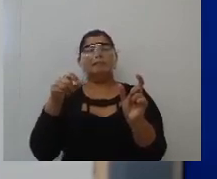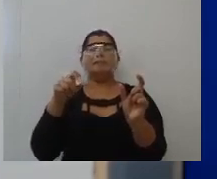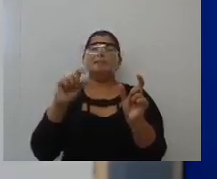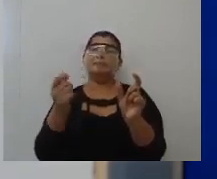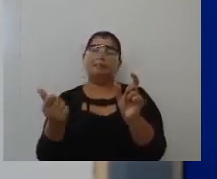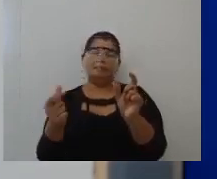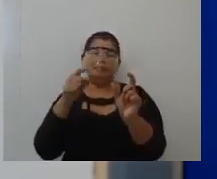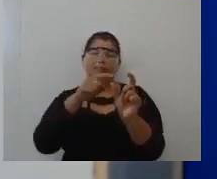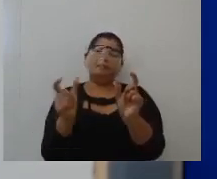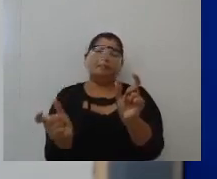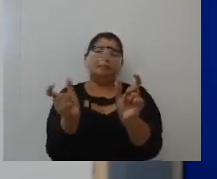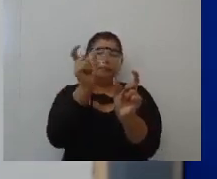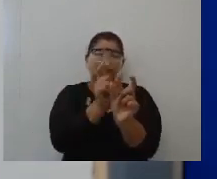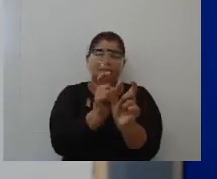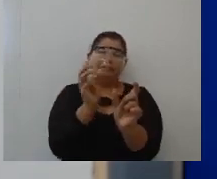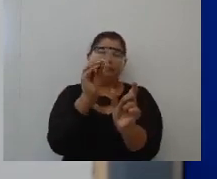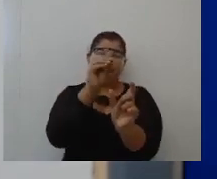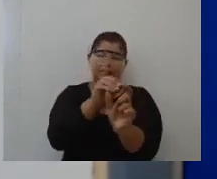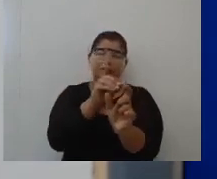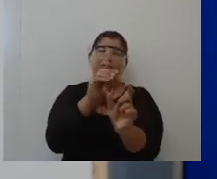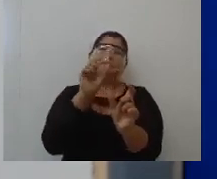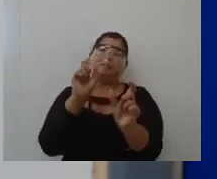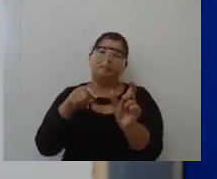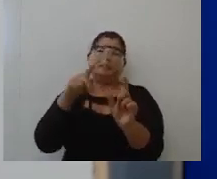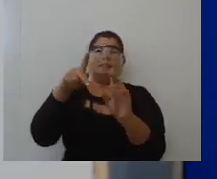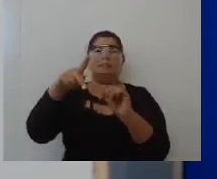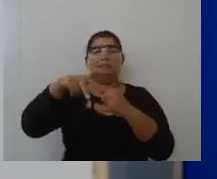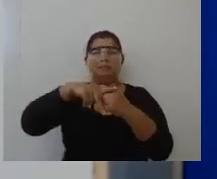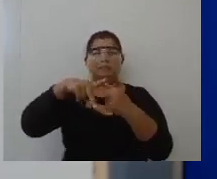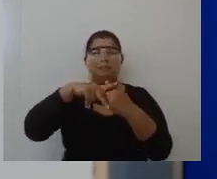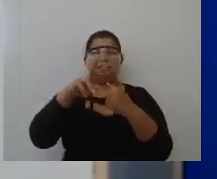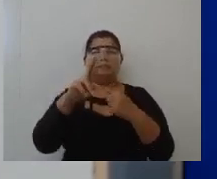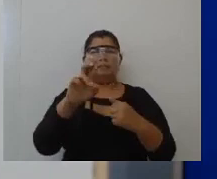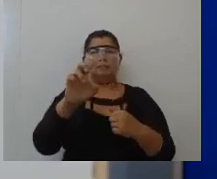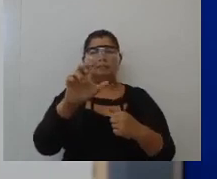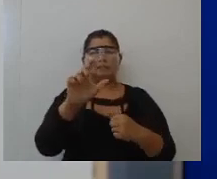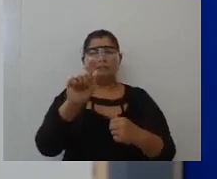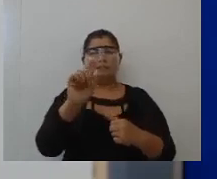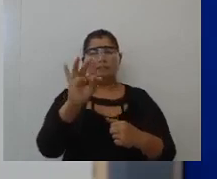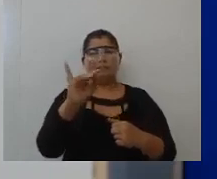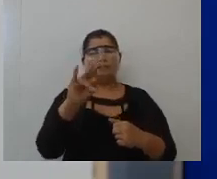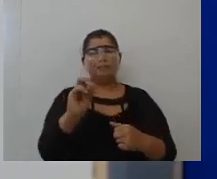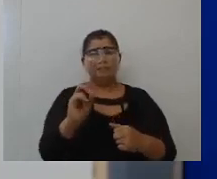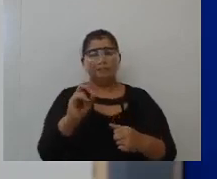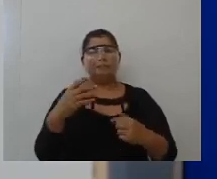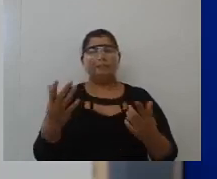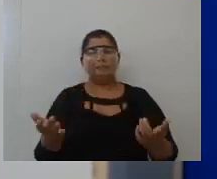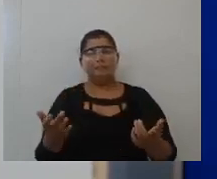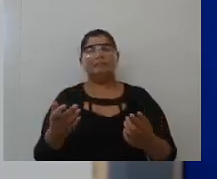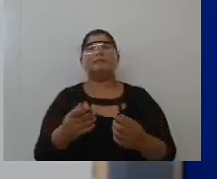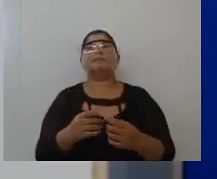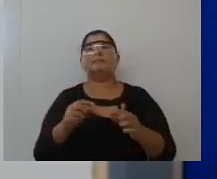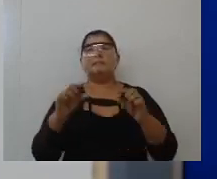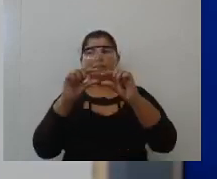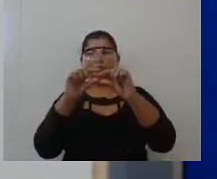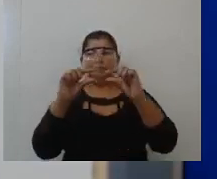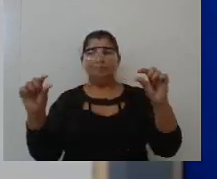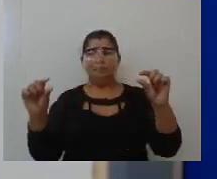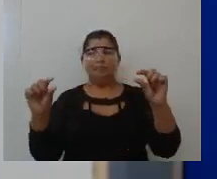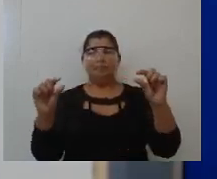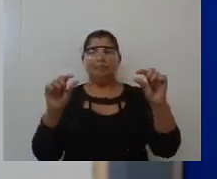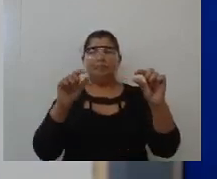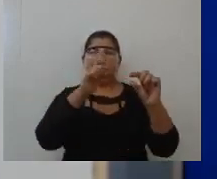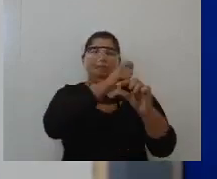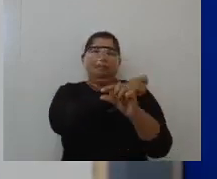vai ser pronome relativo. Então, ó, o aluno que falei foi aprovado. O